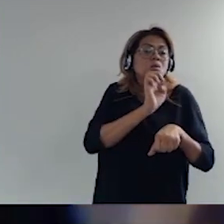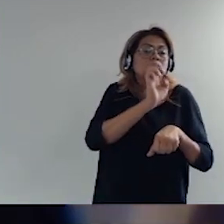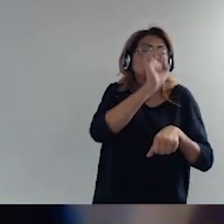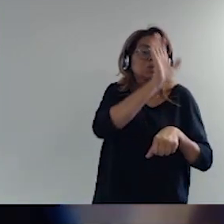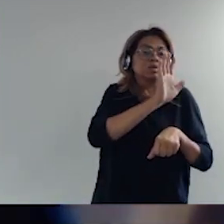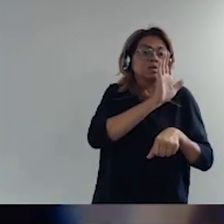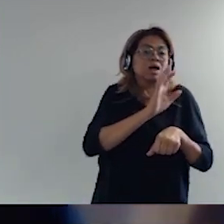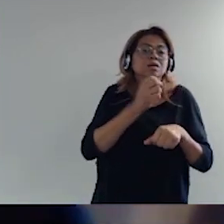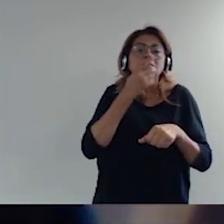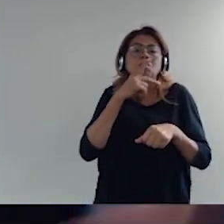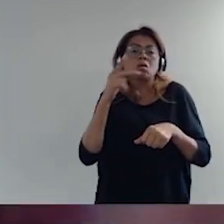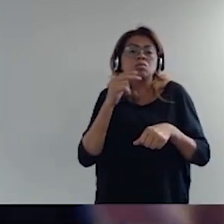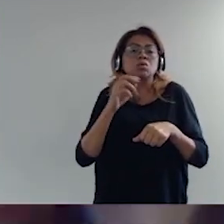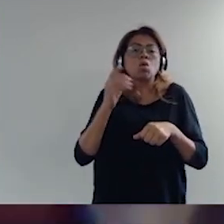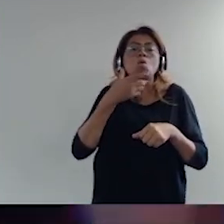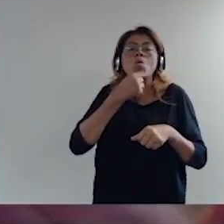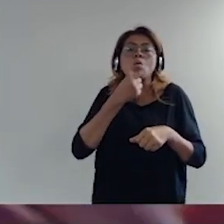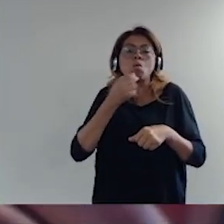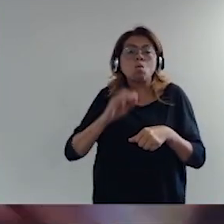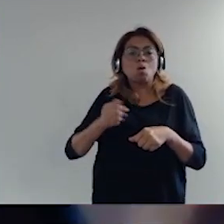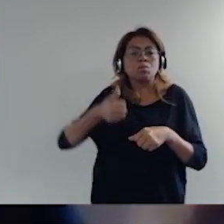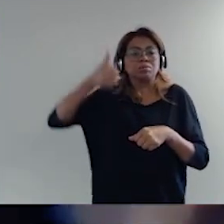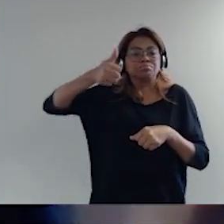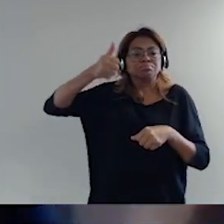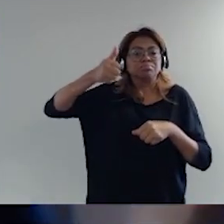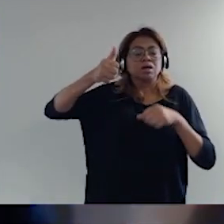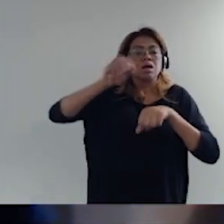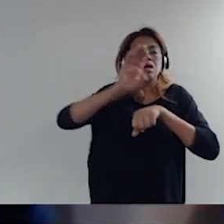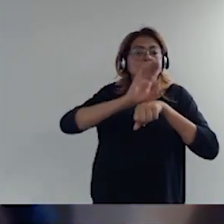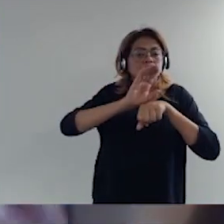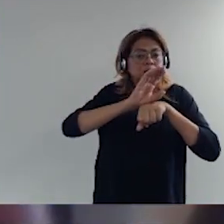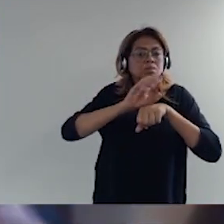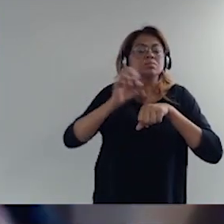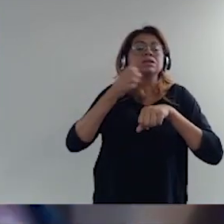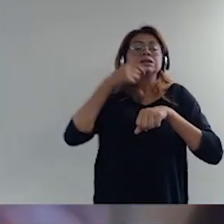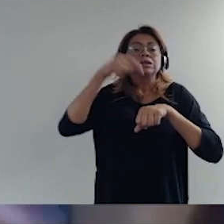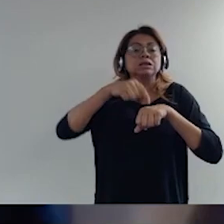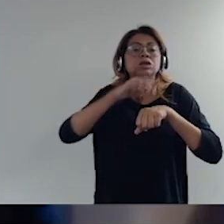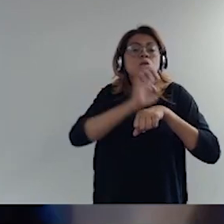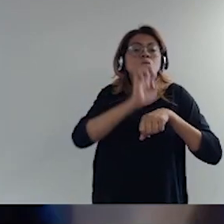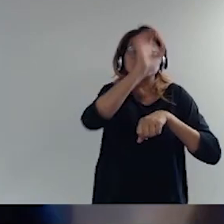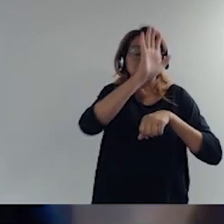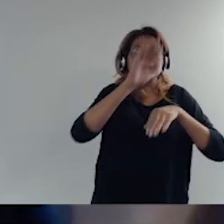das instituições. Tanto que inverteu a lógica da Constituição anterior, uma Constituição